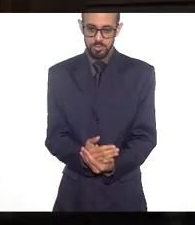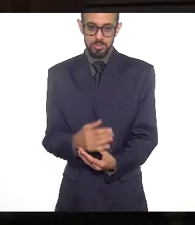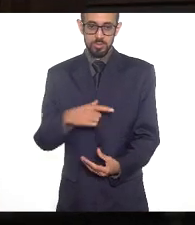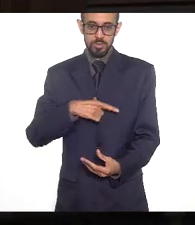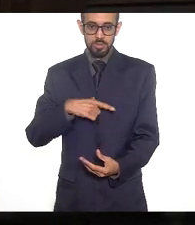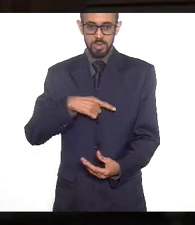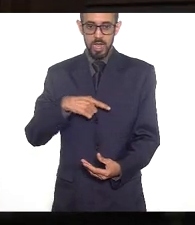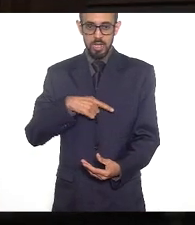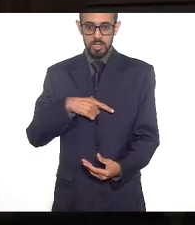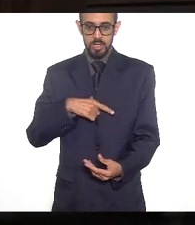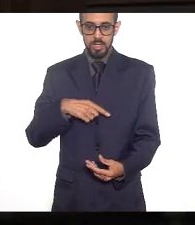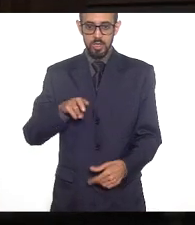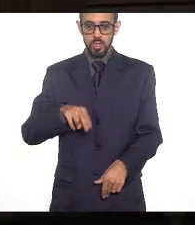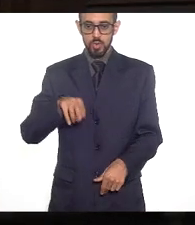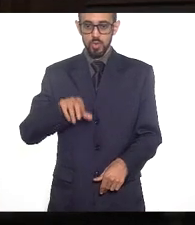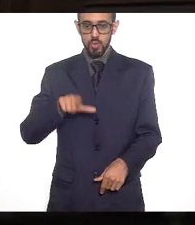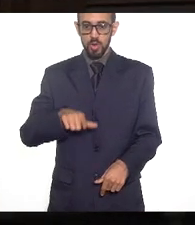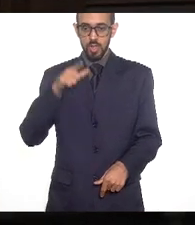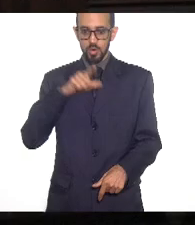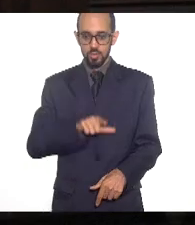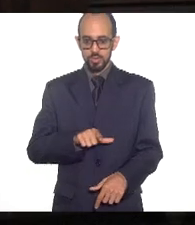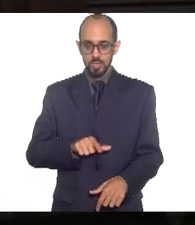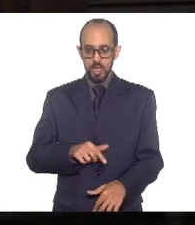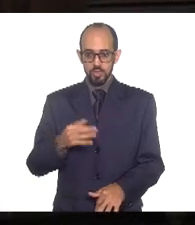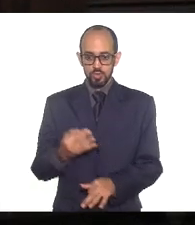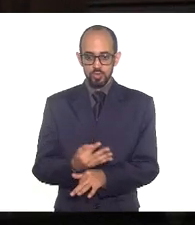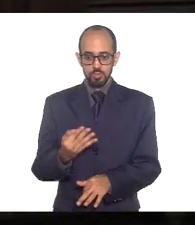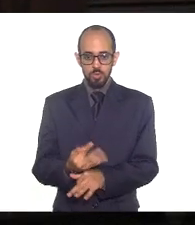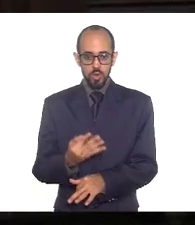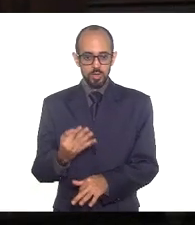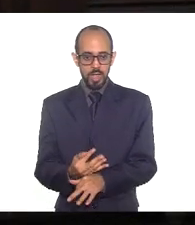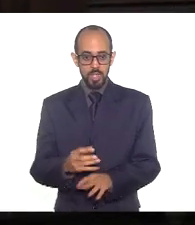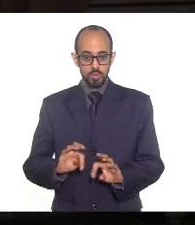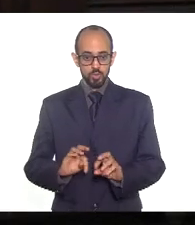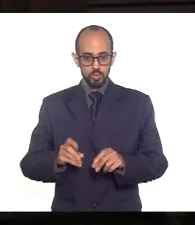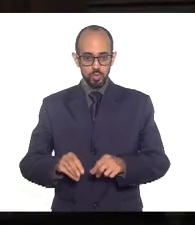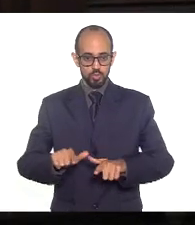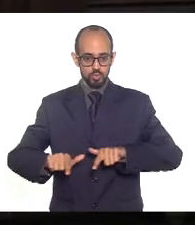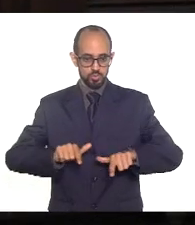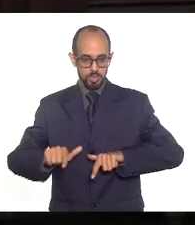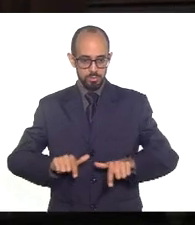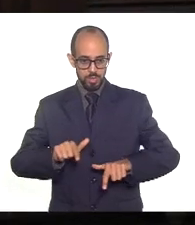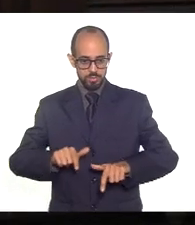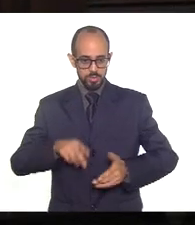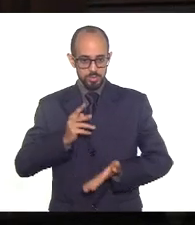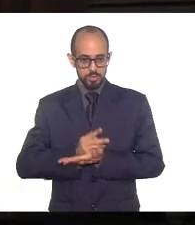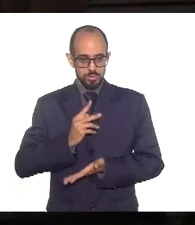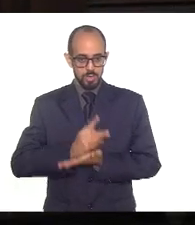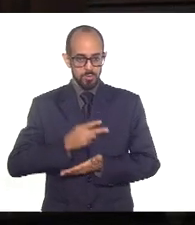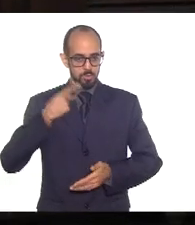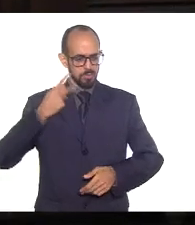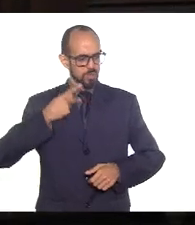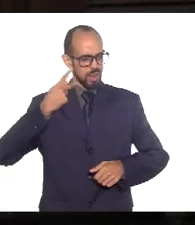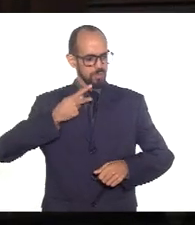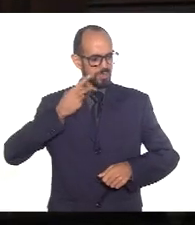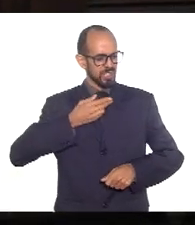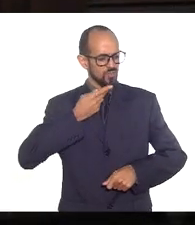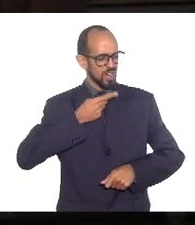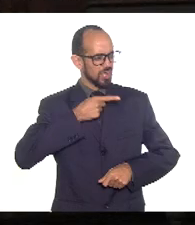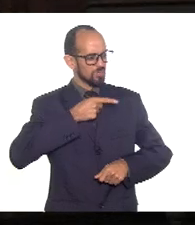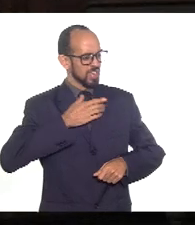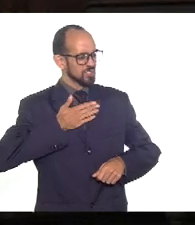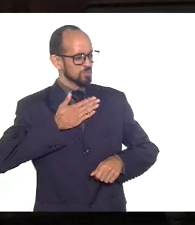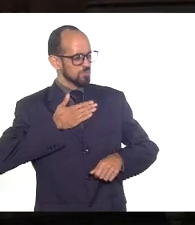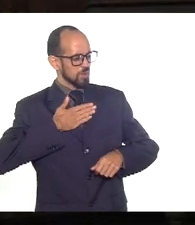conta do volume desses processos têm centro parlamentar dizendo meu processo não vale a